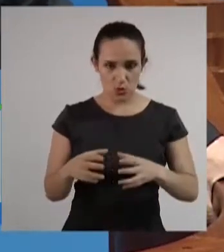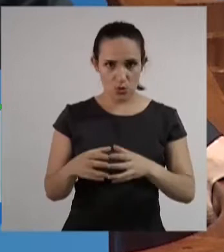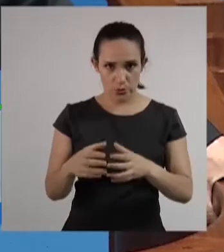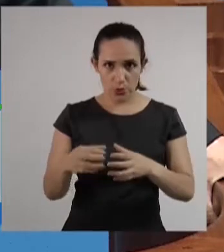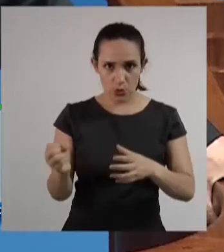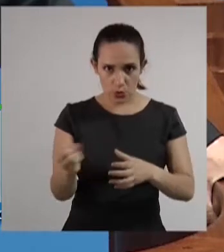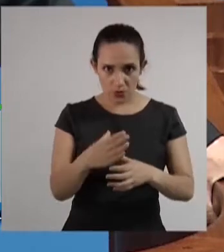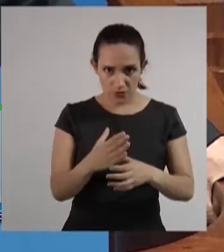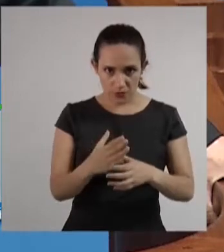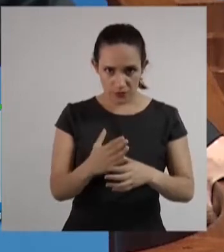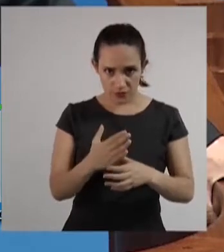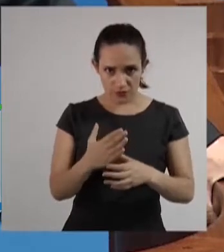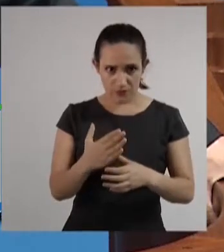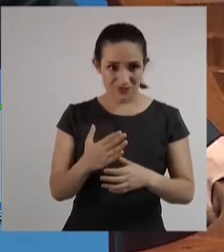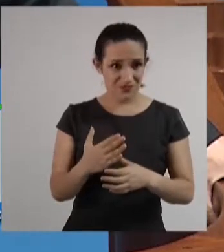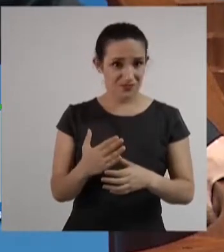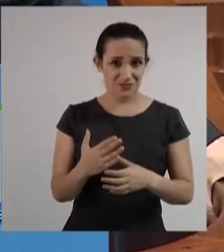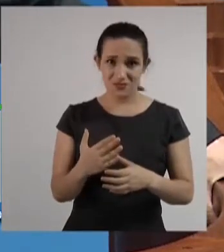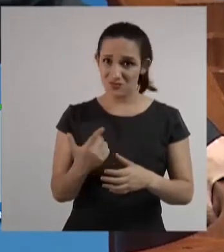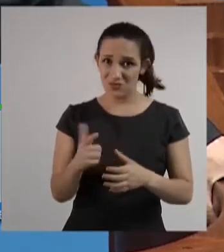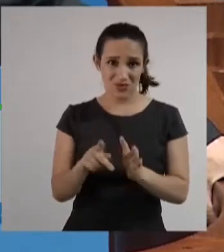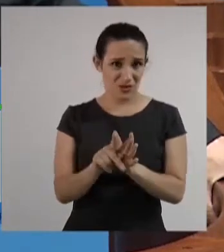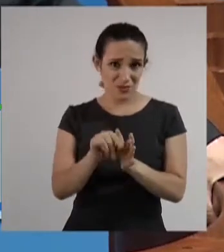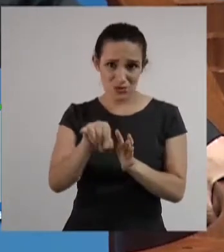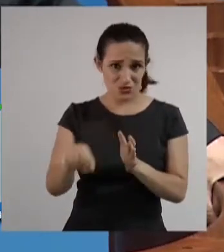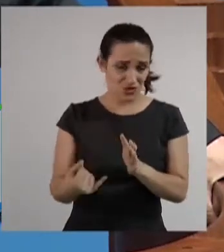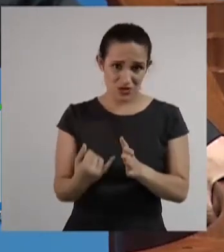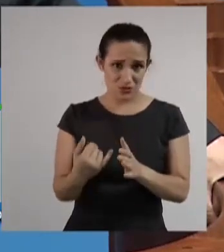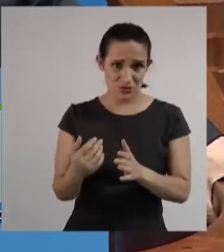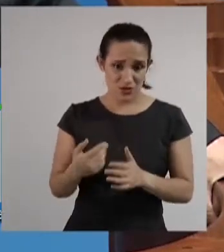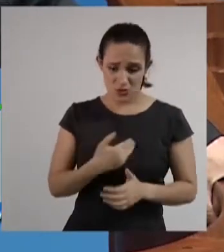eleito, que não tem programa de governo.